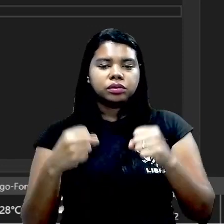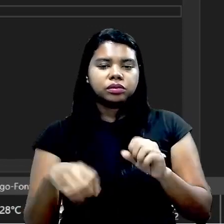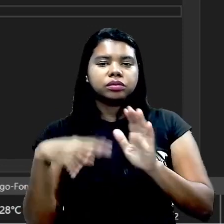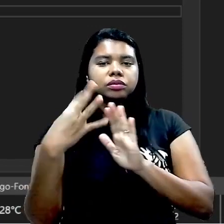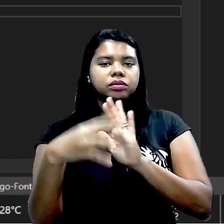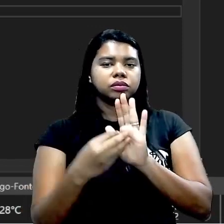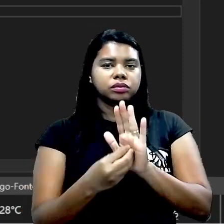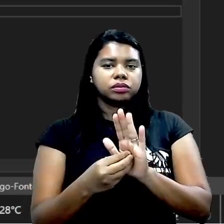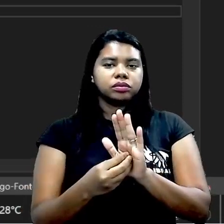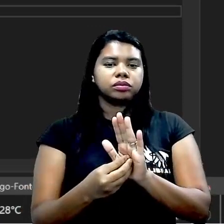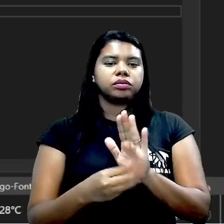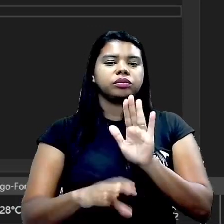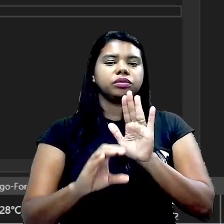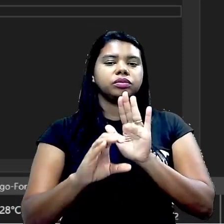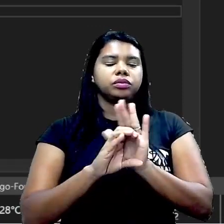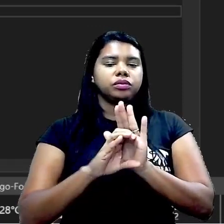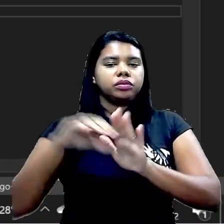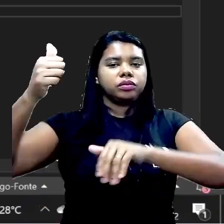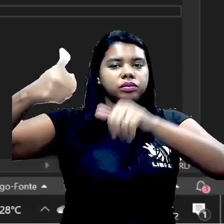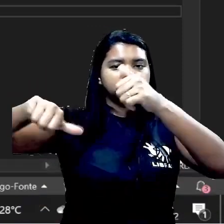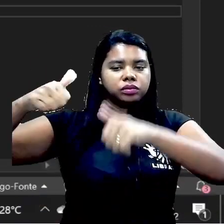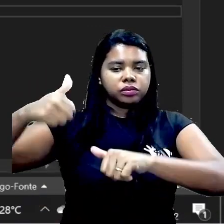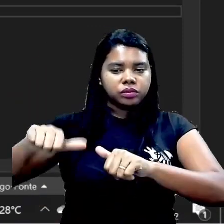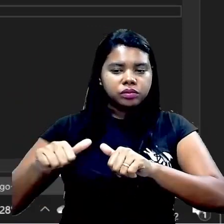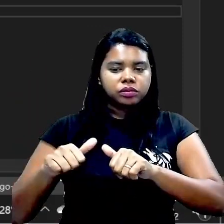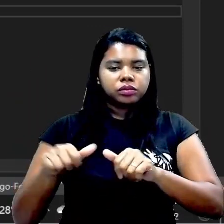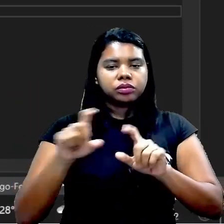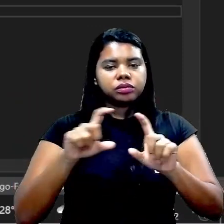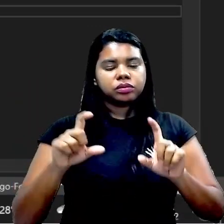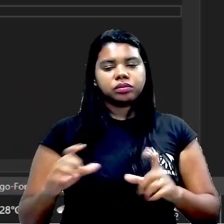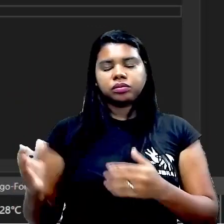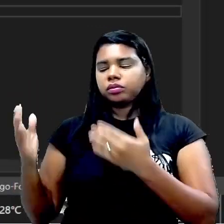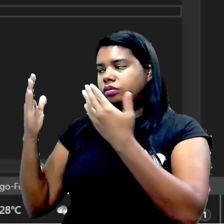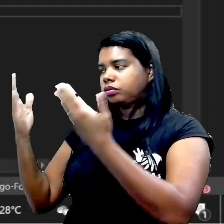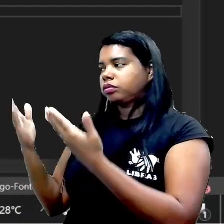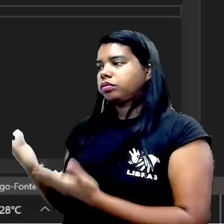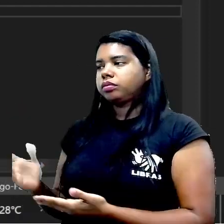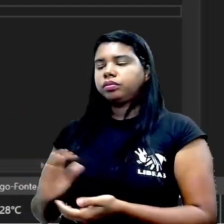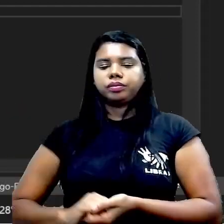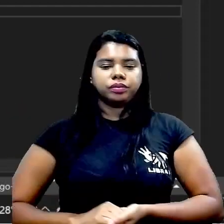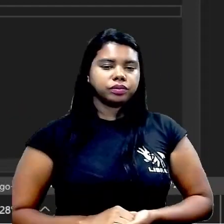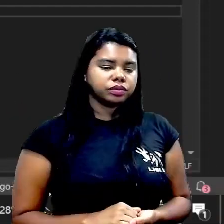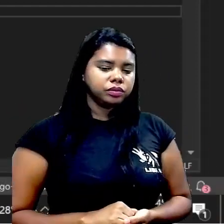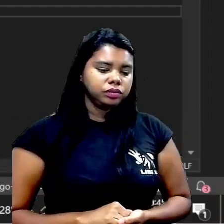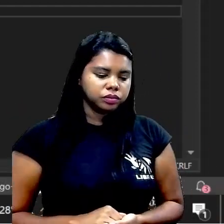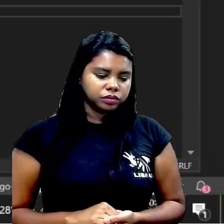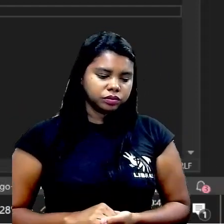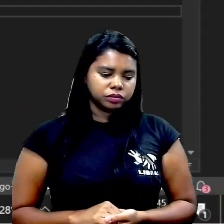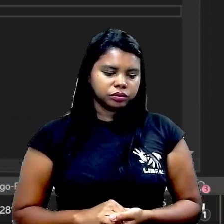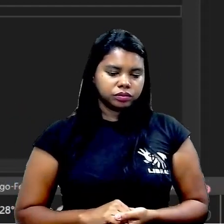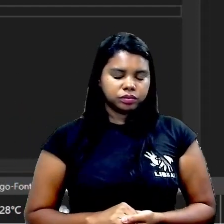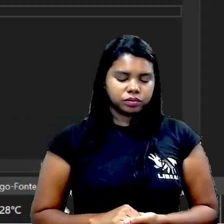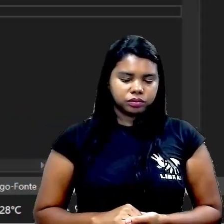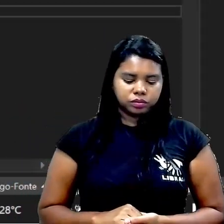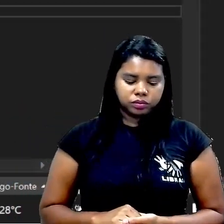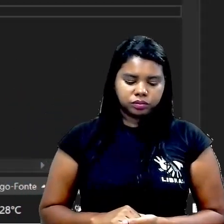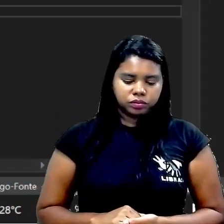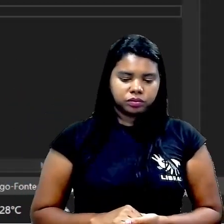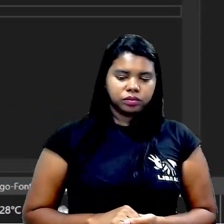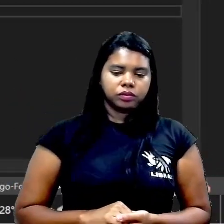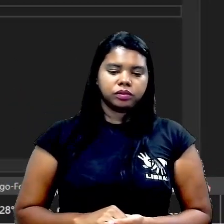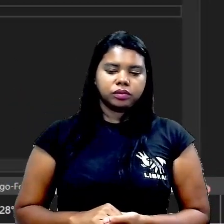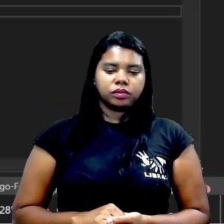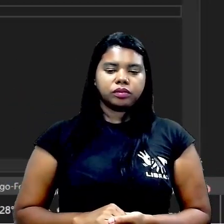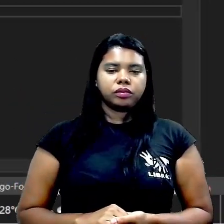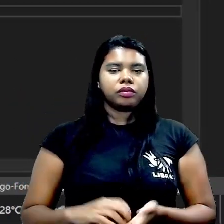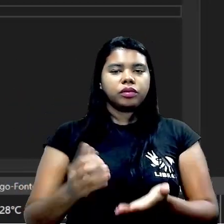colocar o seu código, que seja atualizado a cada frame. Então vamos colocar aqui, ó. Eu vou colocar aqui, caso o jogador